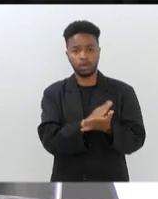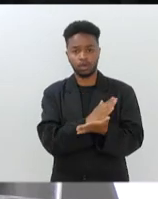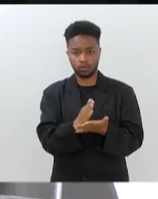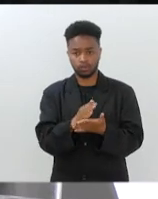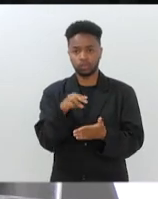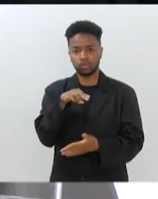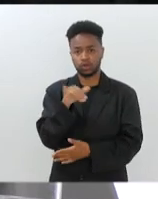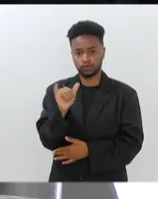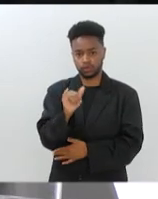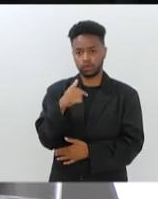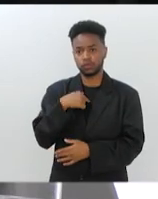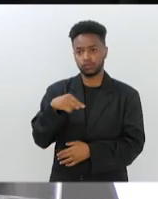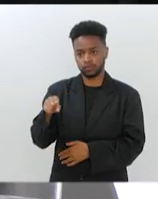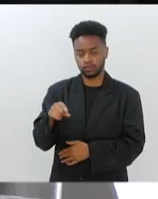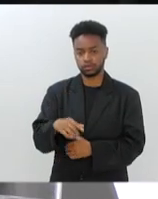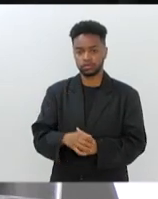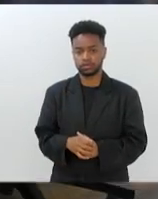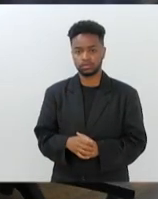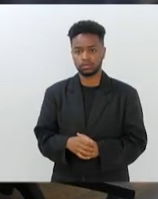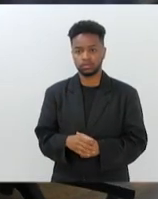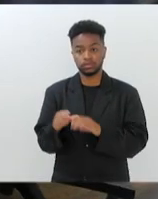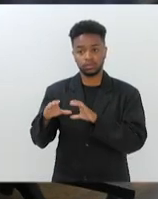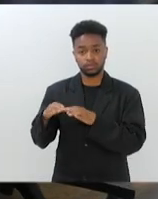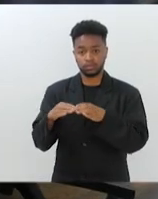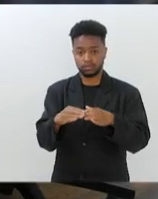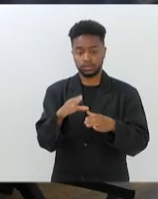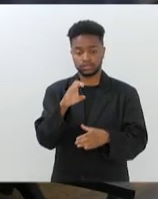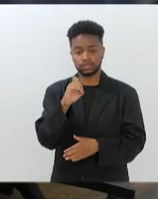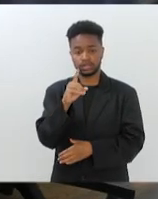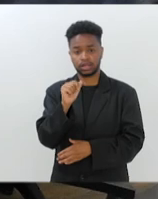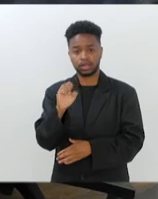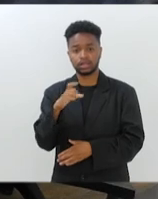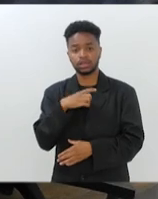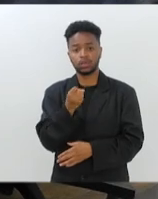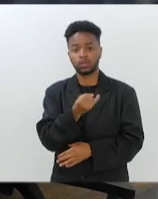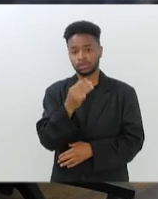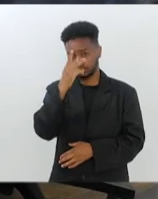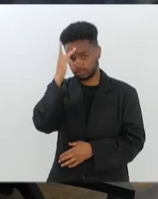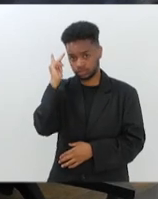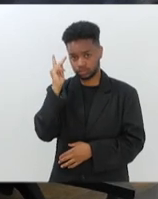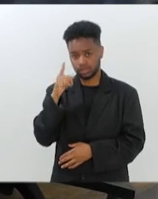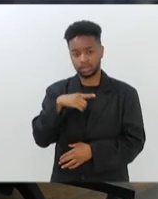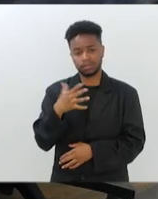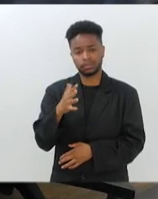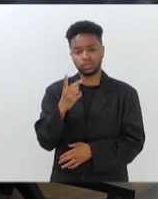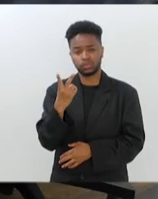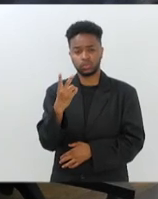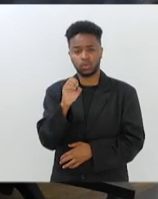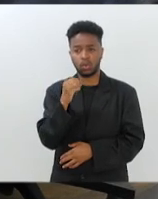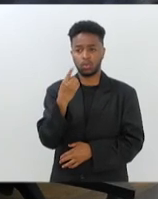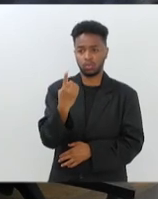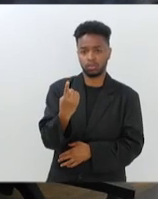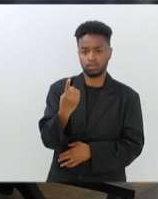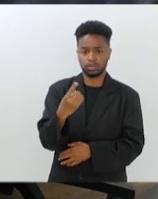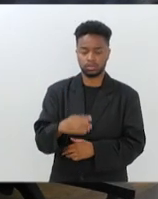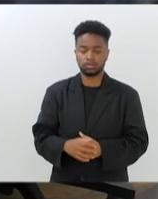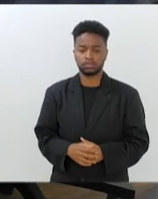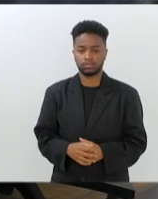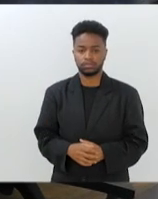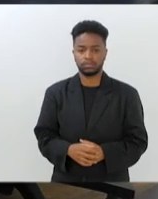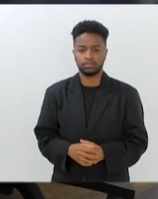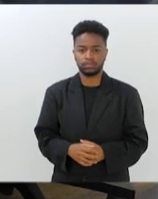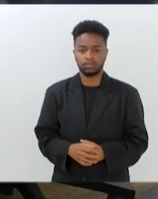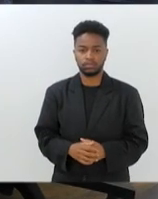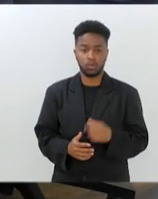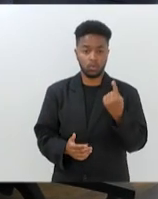Nova York por exemplo eu fui a comitiva da cedai era composta de quantos membros mais ou menos norm normalmente duas ou uma comitiva de